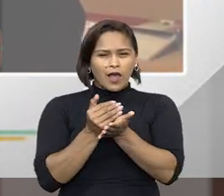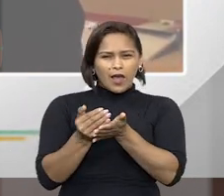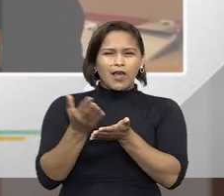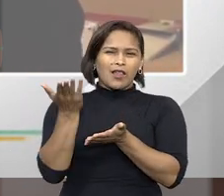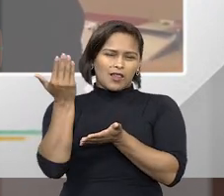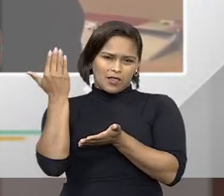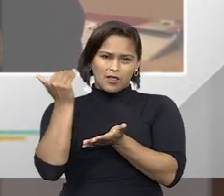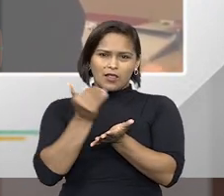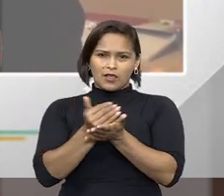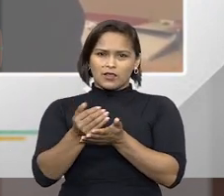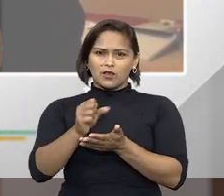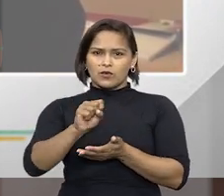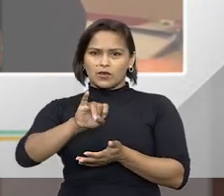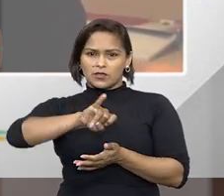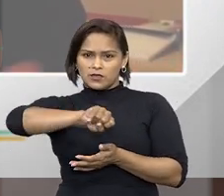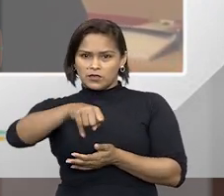STJ